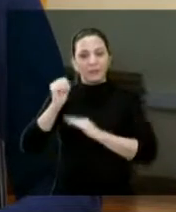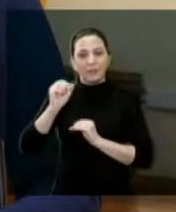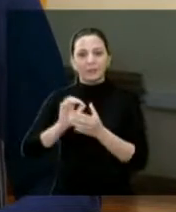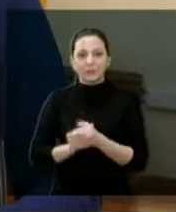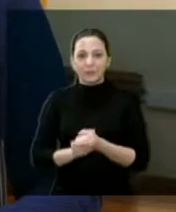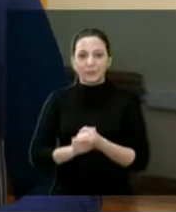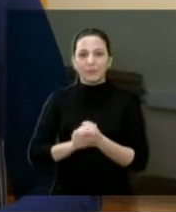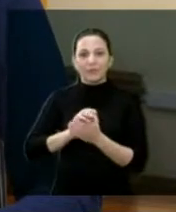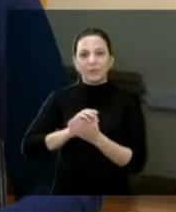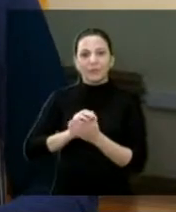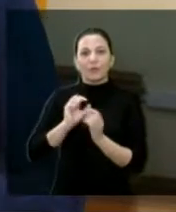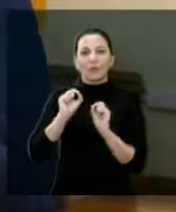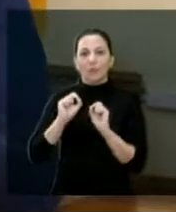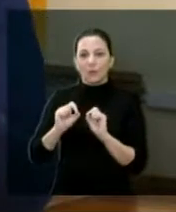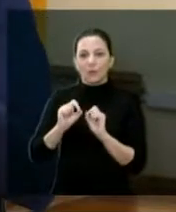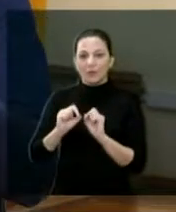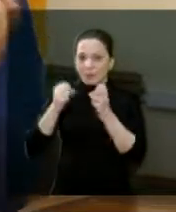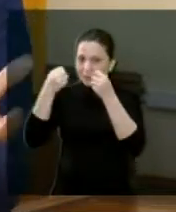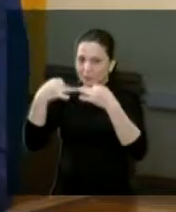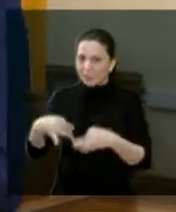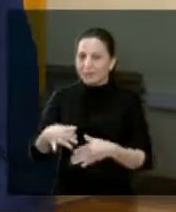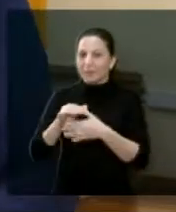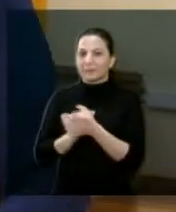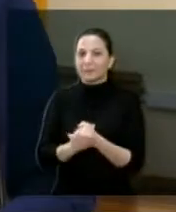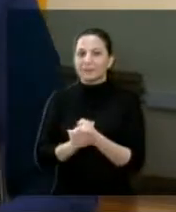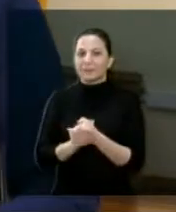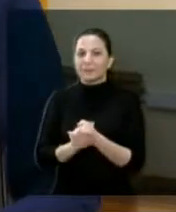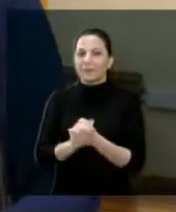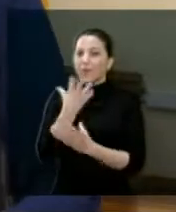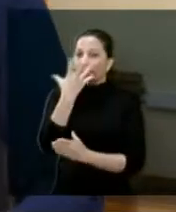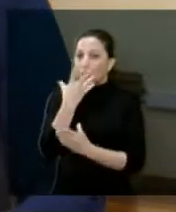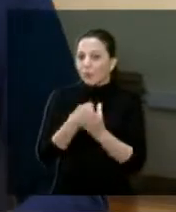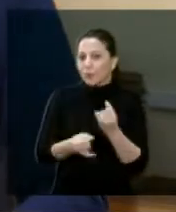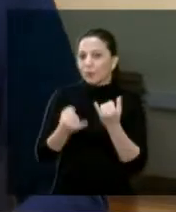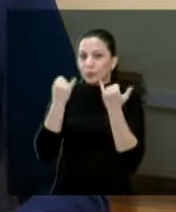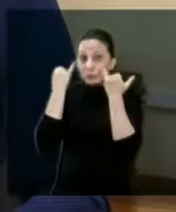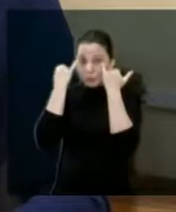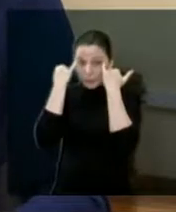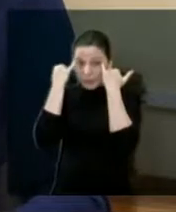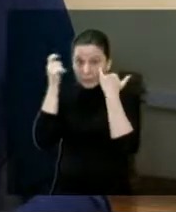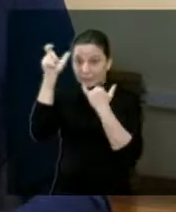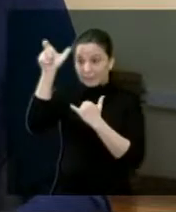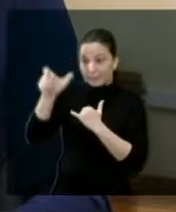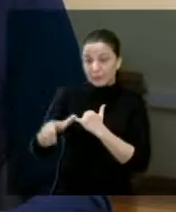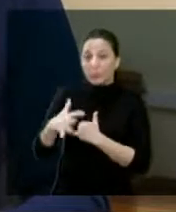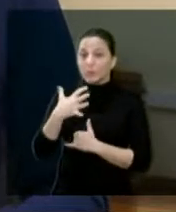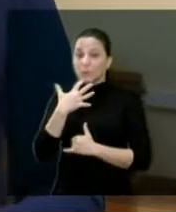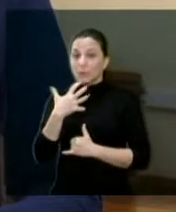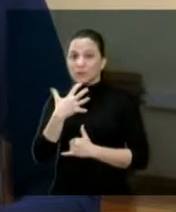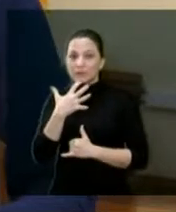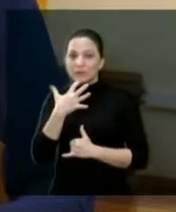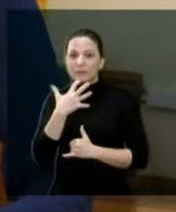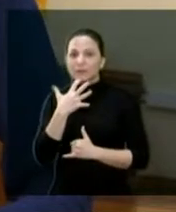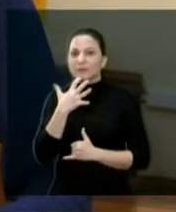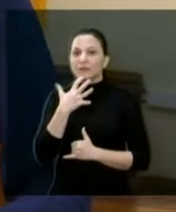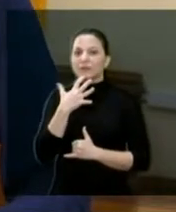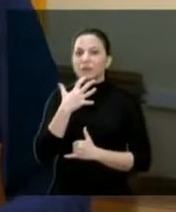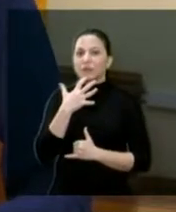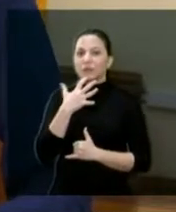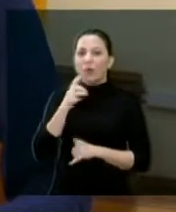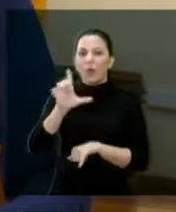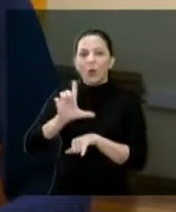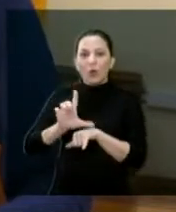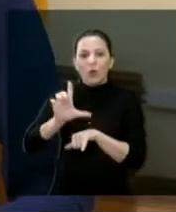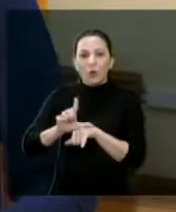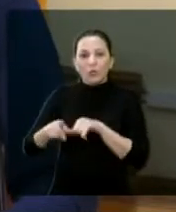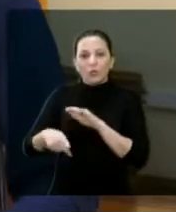japonês é o seguinte, posso contar aqui mais ou menos como é que ele surgiu? É um personagem que ficou conhecido através da loja mercantil do